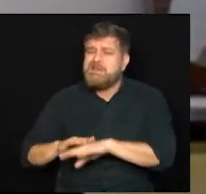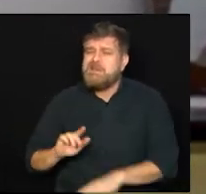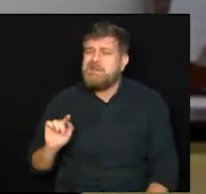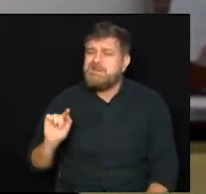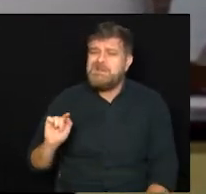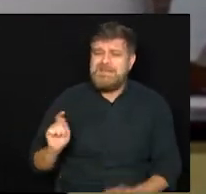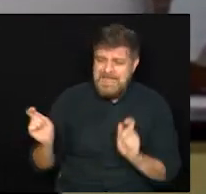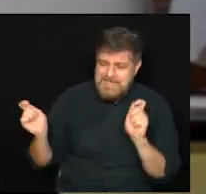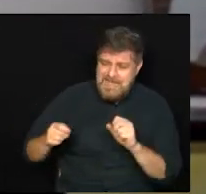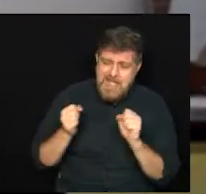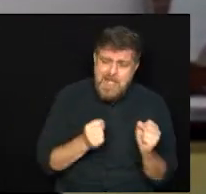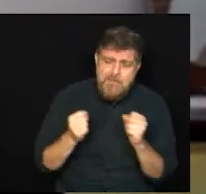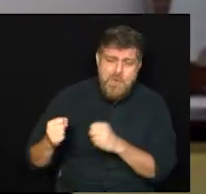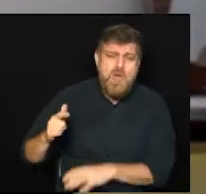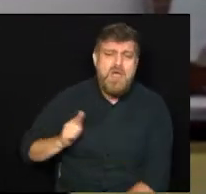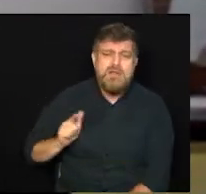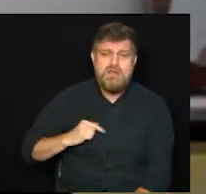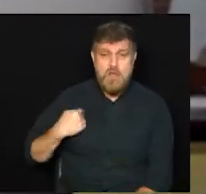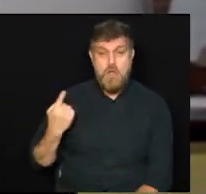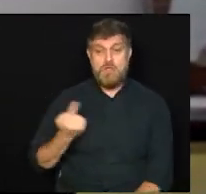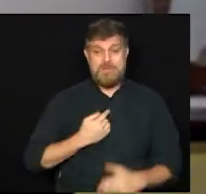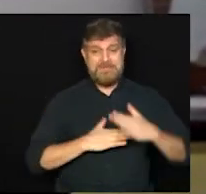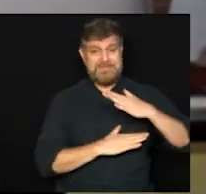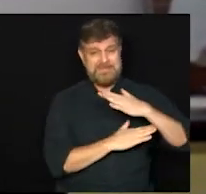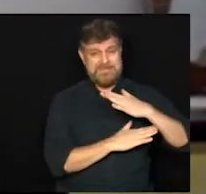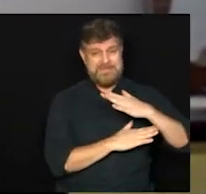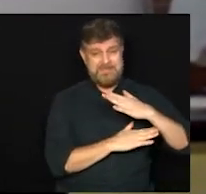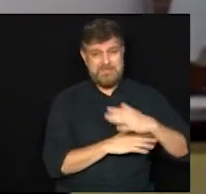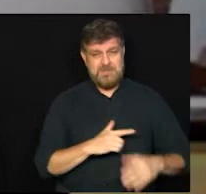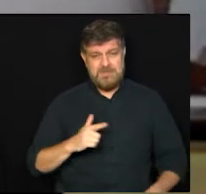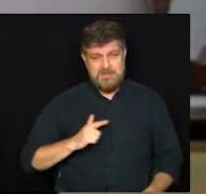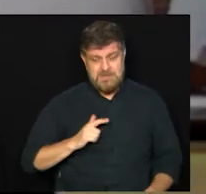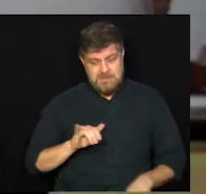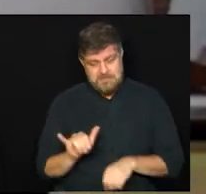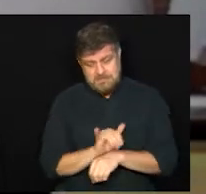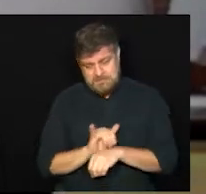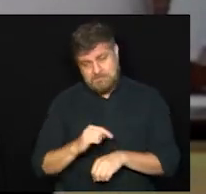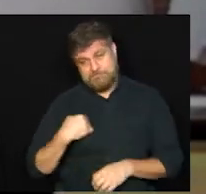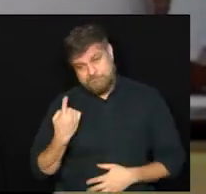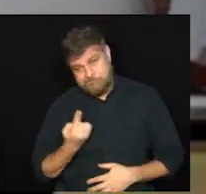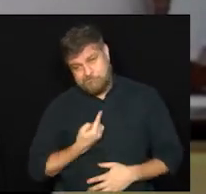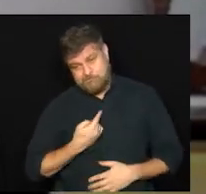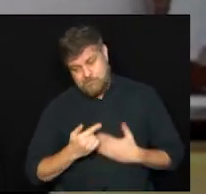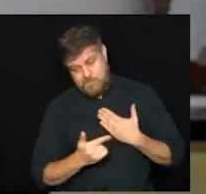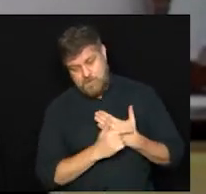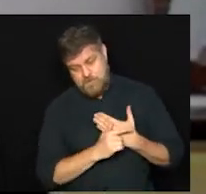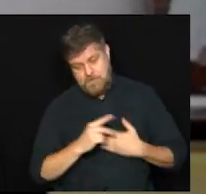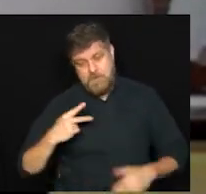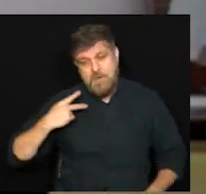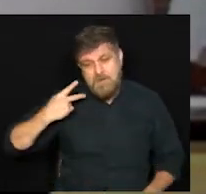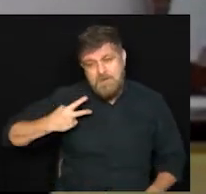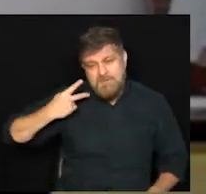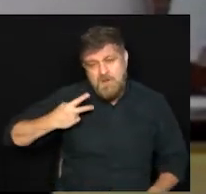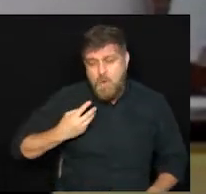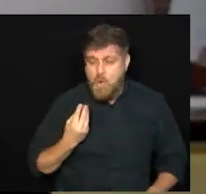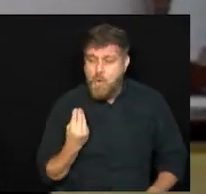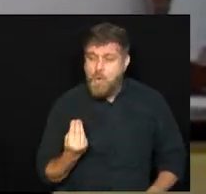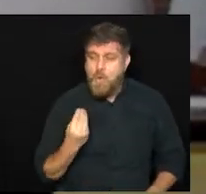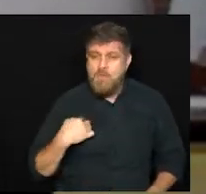seria possível a gente, enquanto Câmara Municipal, dados os instrumentos que a gente tem, evidente, né, fortalecer